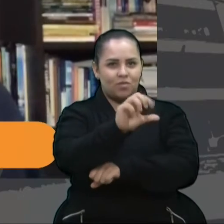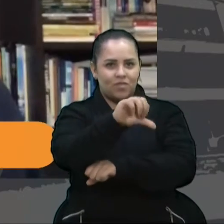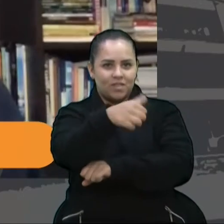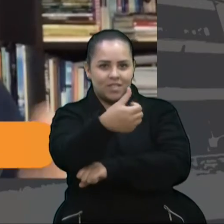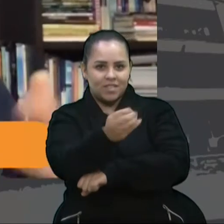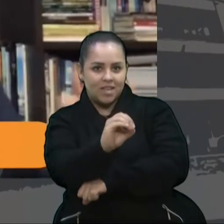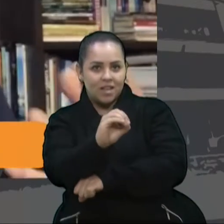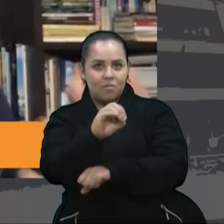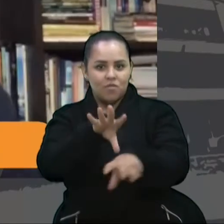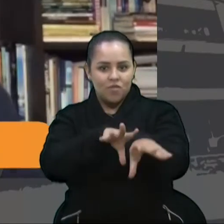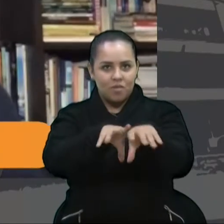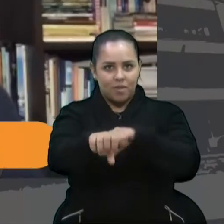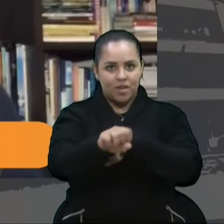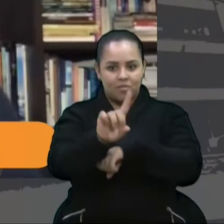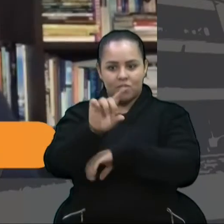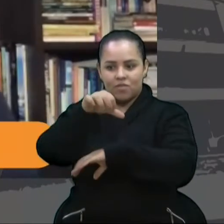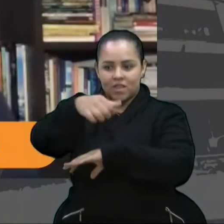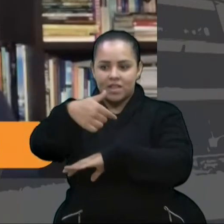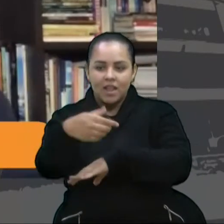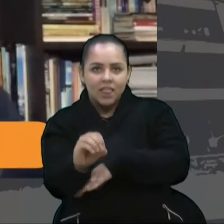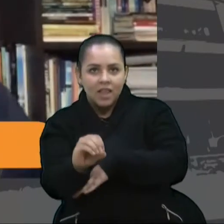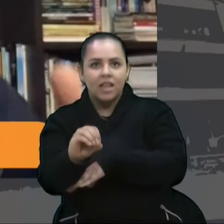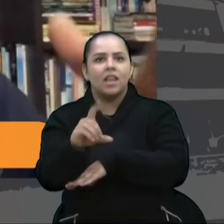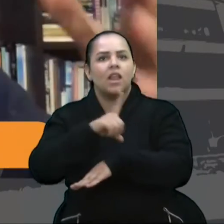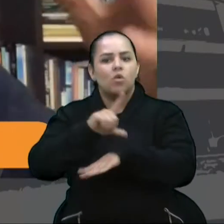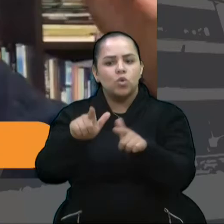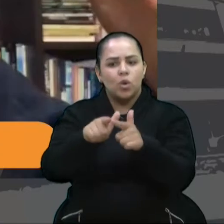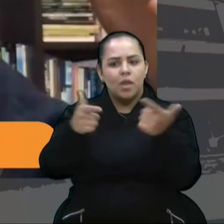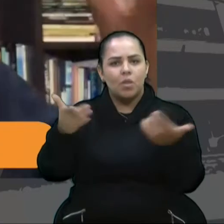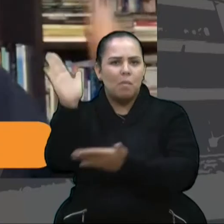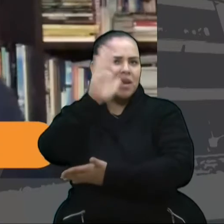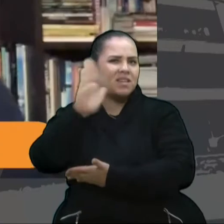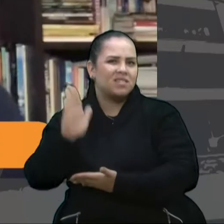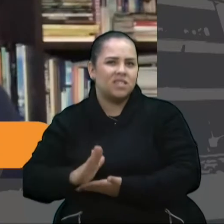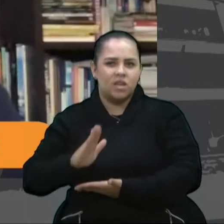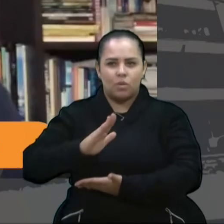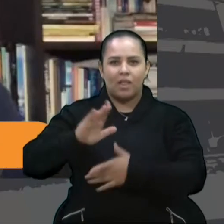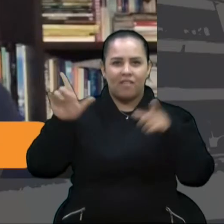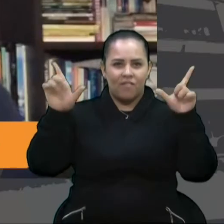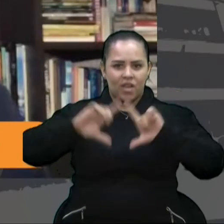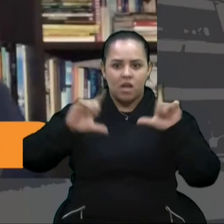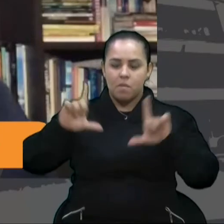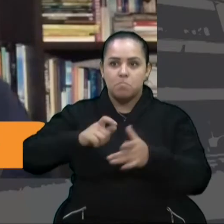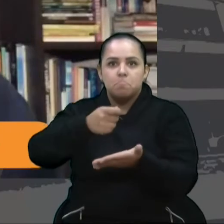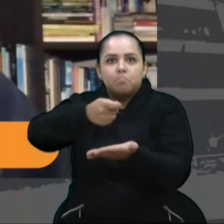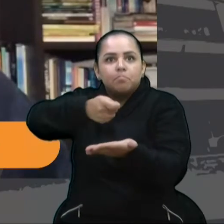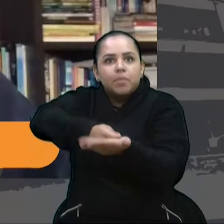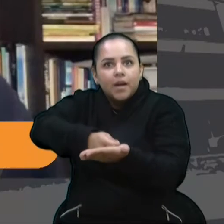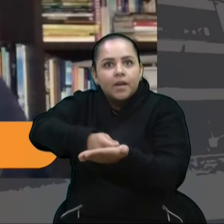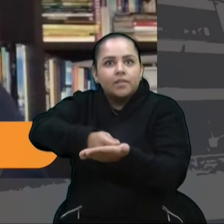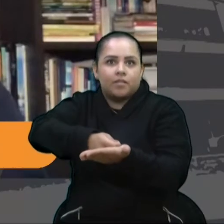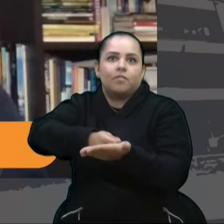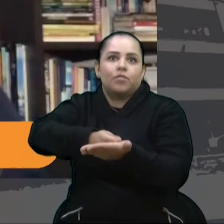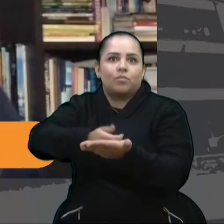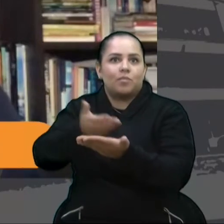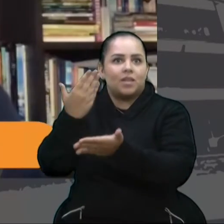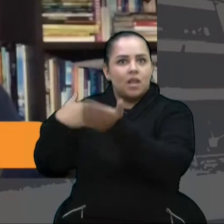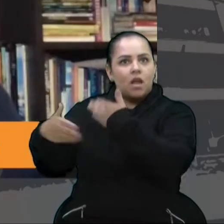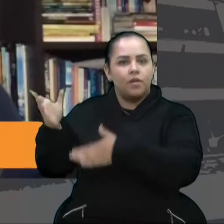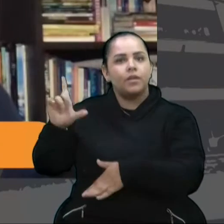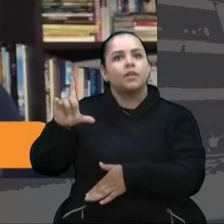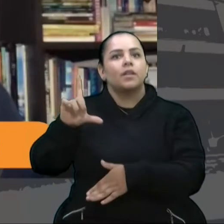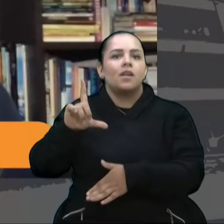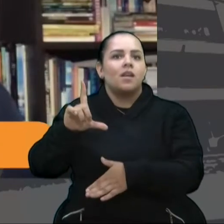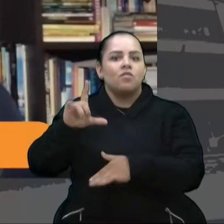70 e fui para o Jornal do Brasil, que era o jornal mais rígido da época, era o porta-voz do país,